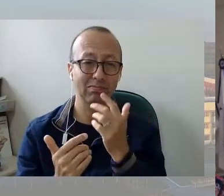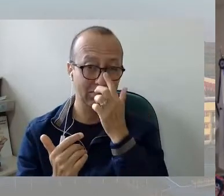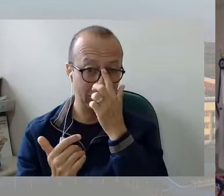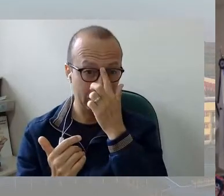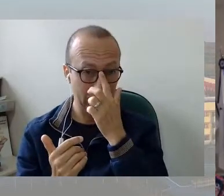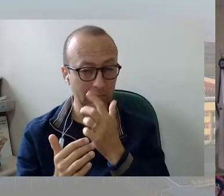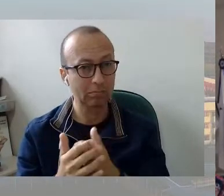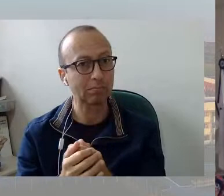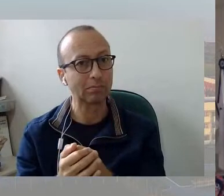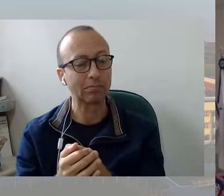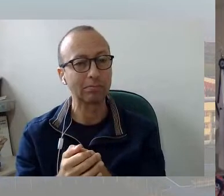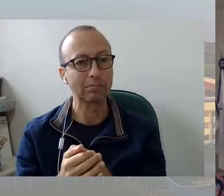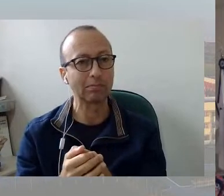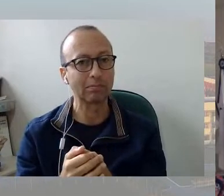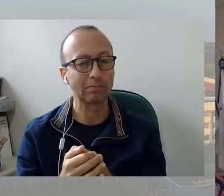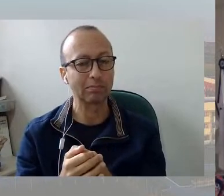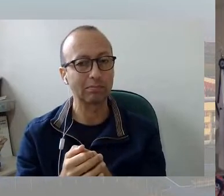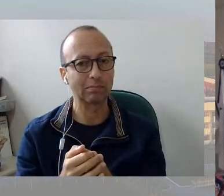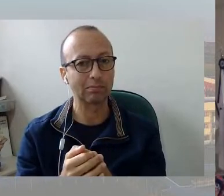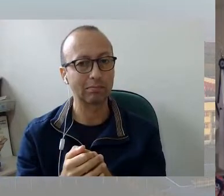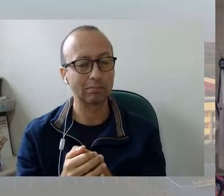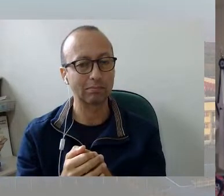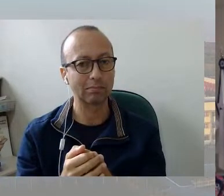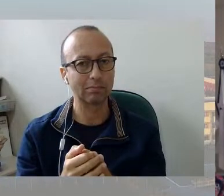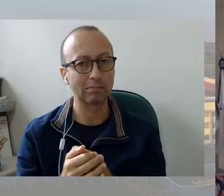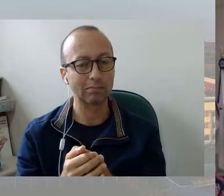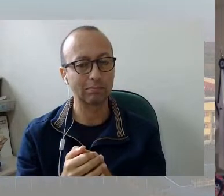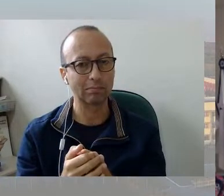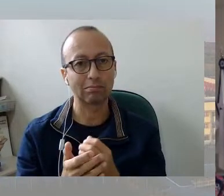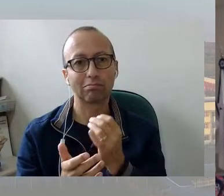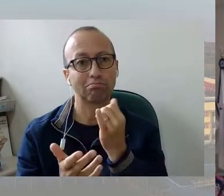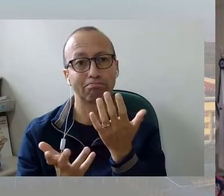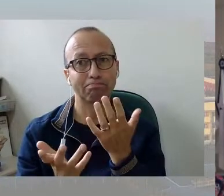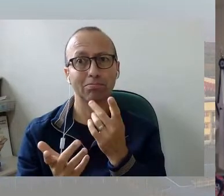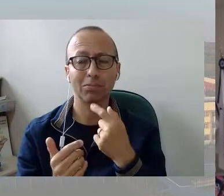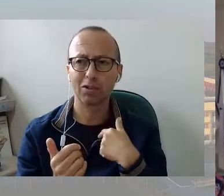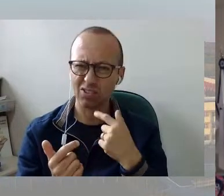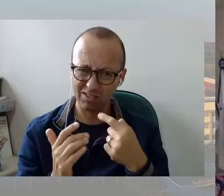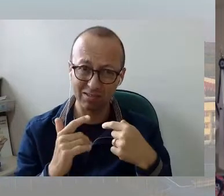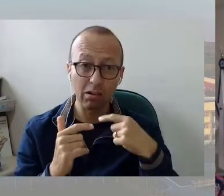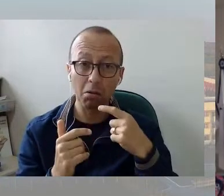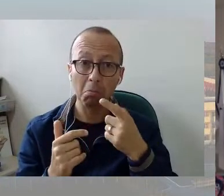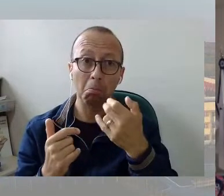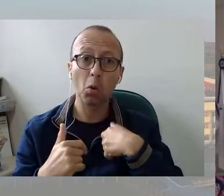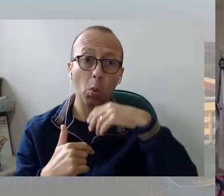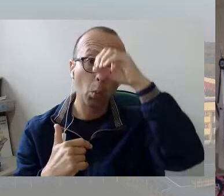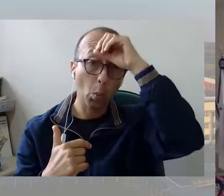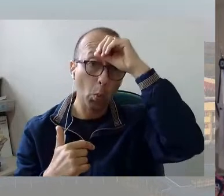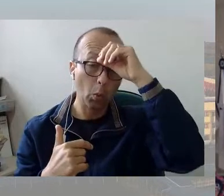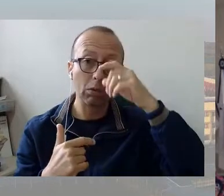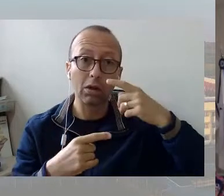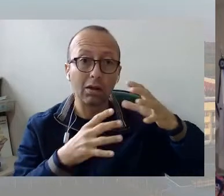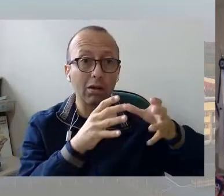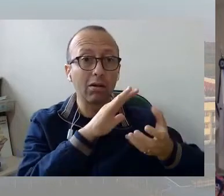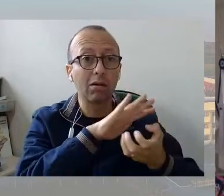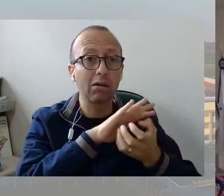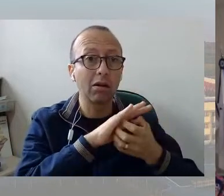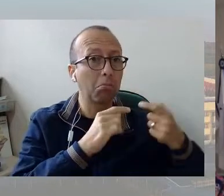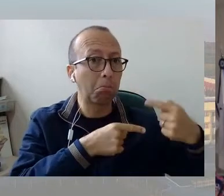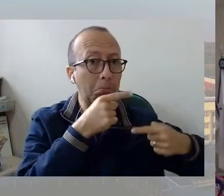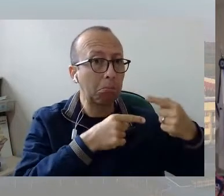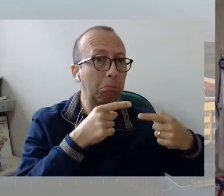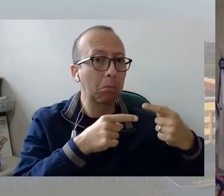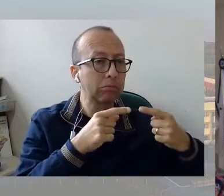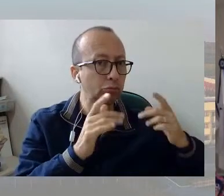dificuldade, às vezes, de dizer, porque no meu campus não houve nenhum debate sobre isso, não chegou a mim. Se houve, foi só se aconteceu